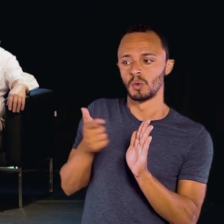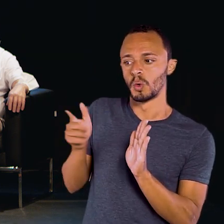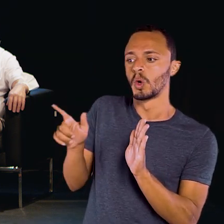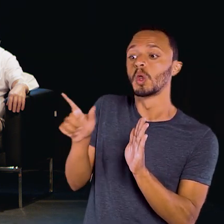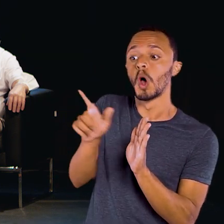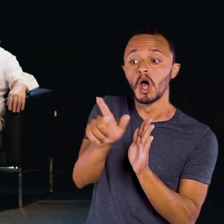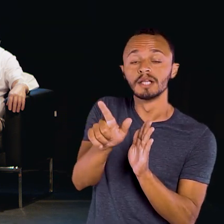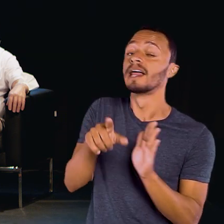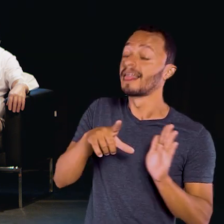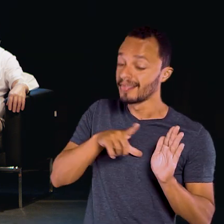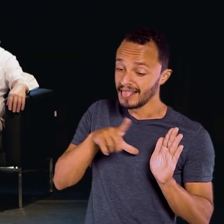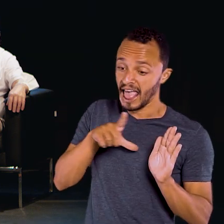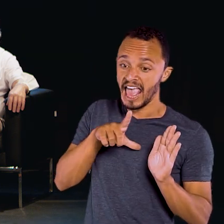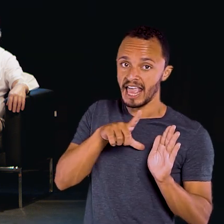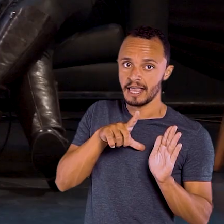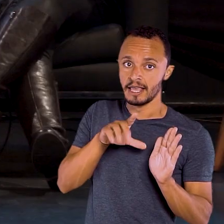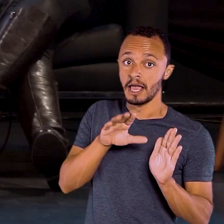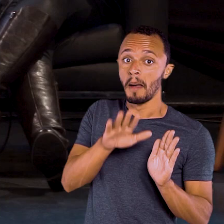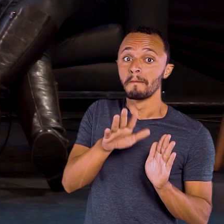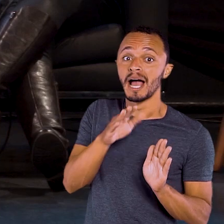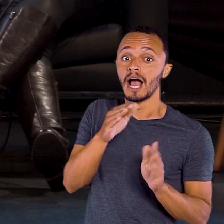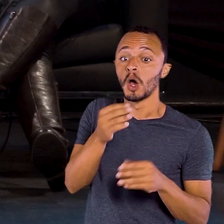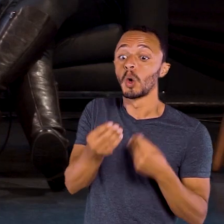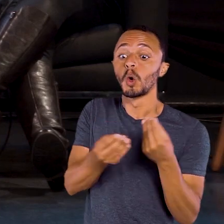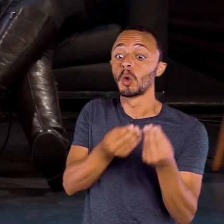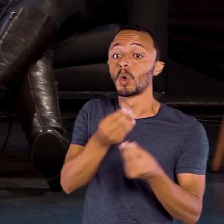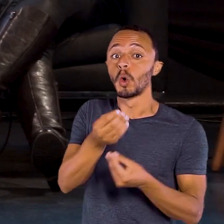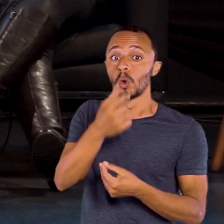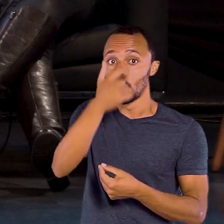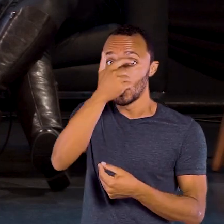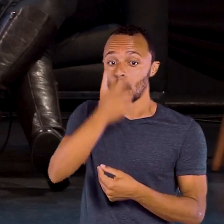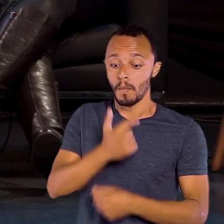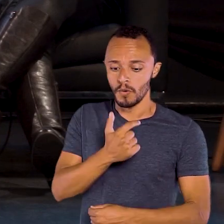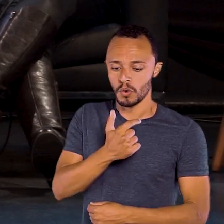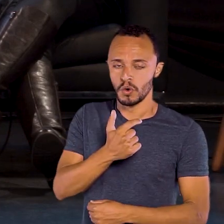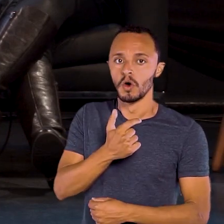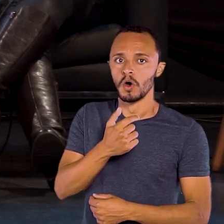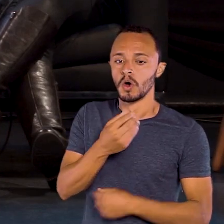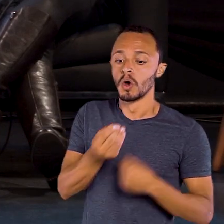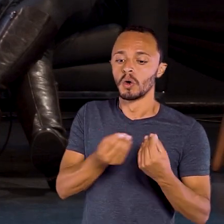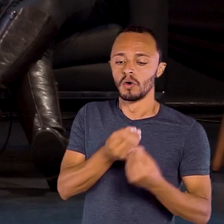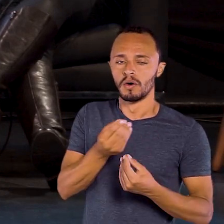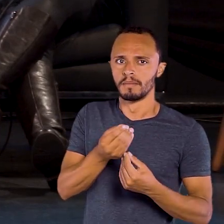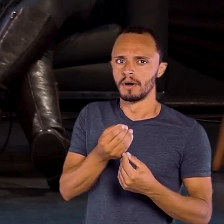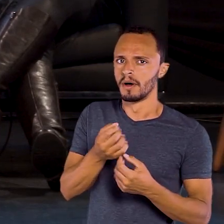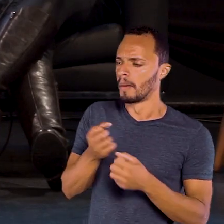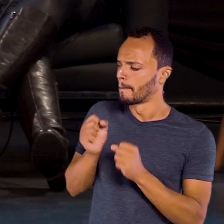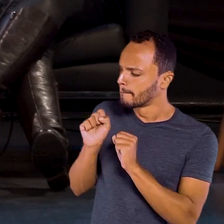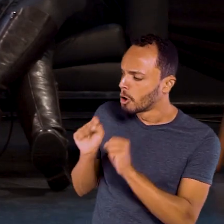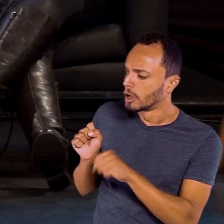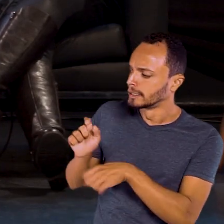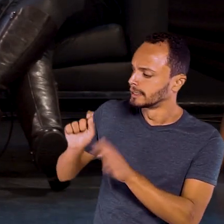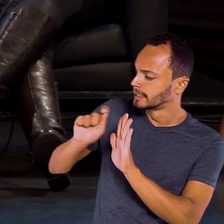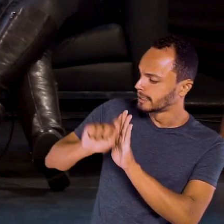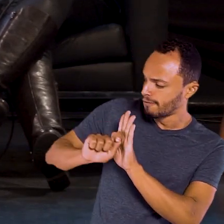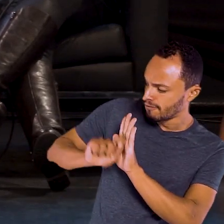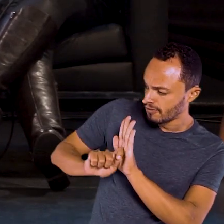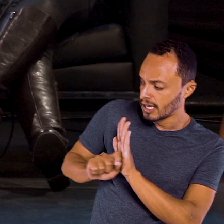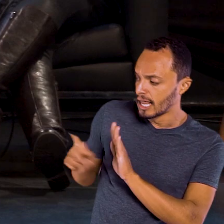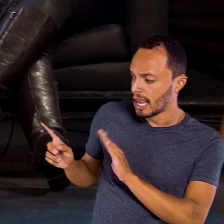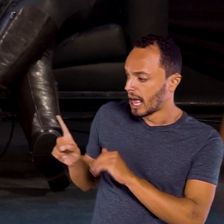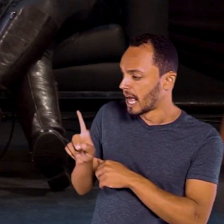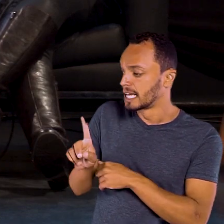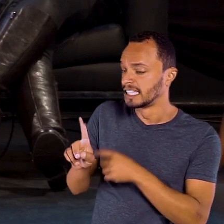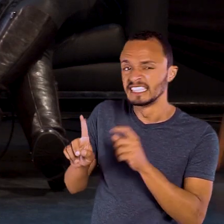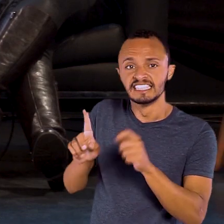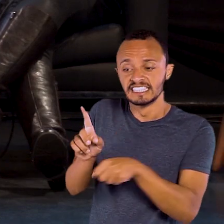papel? Então, não é que a gente não possa escrever sobre uma pessoa negra escravizada. É como você vai trazer essa pessoa para a cena.